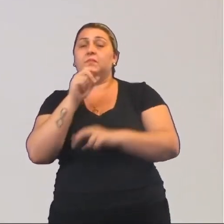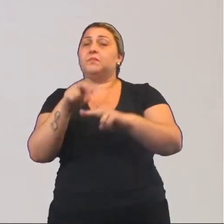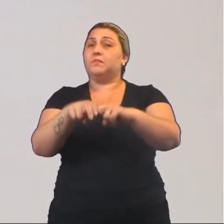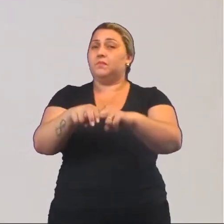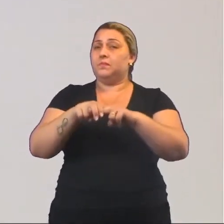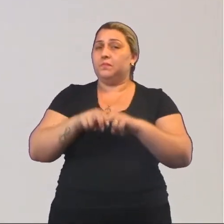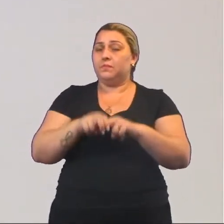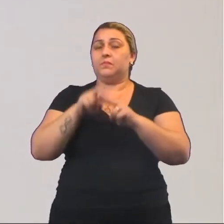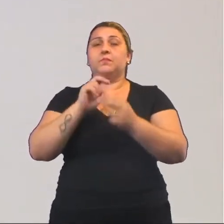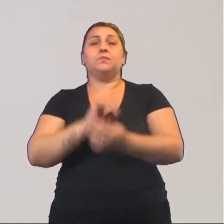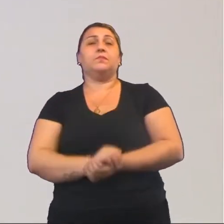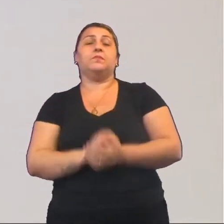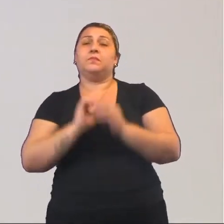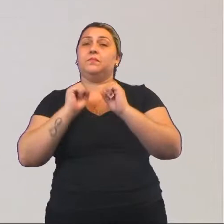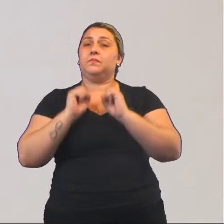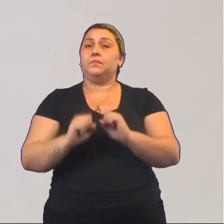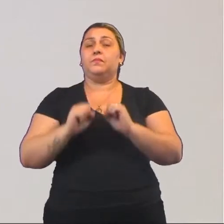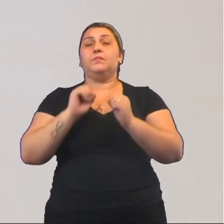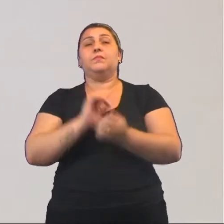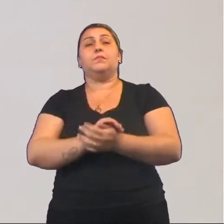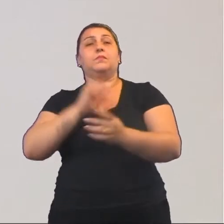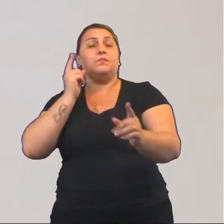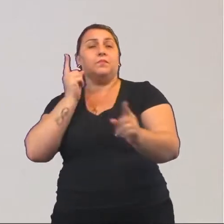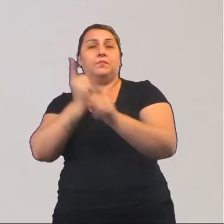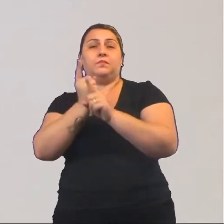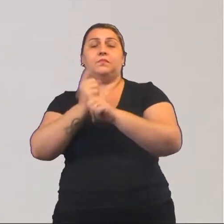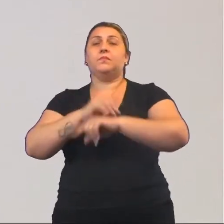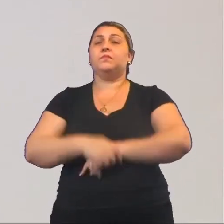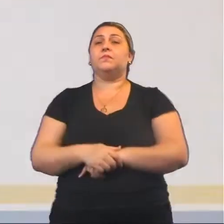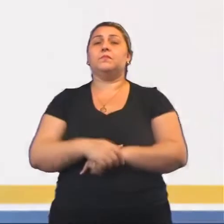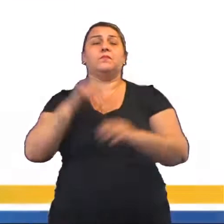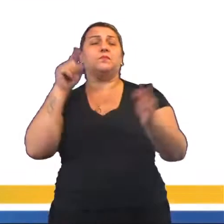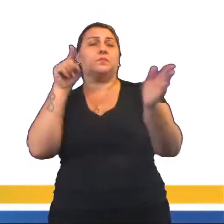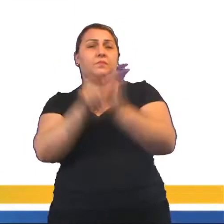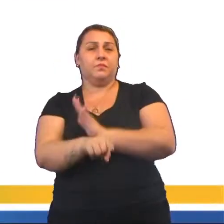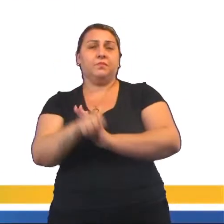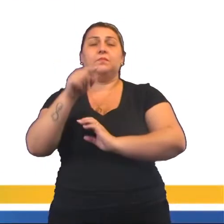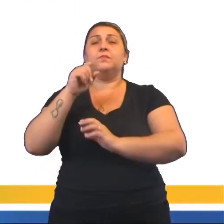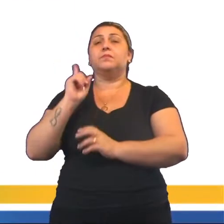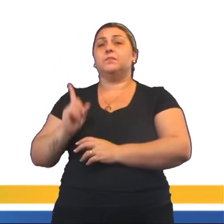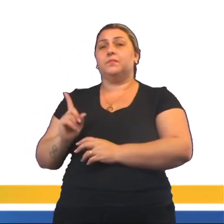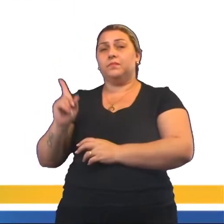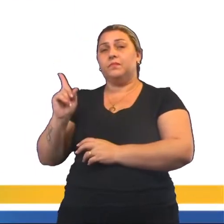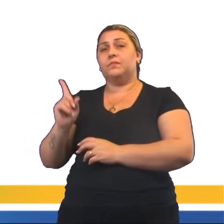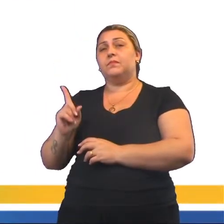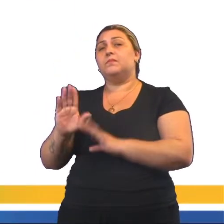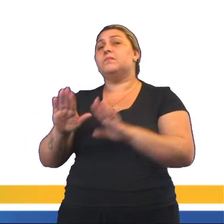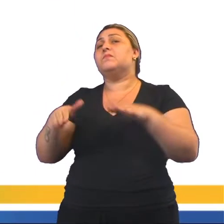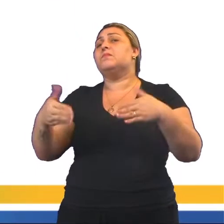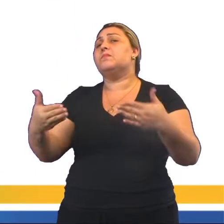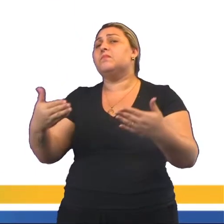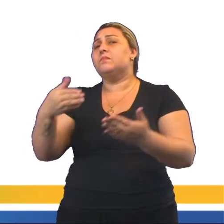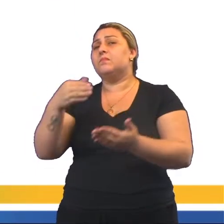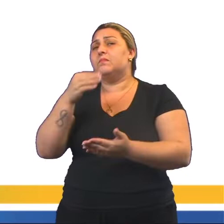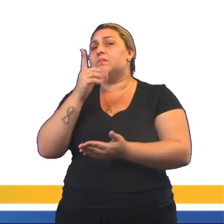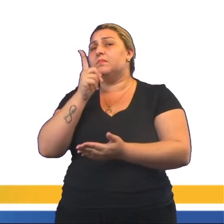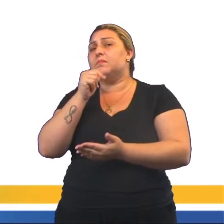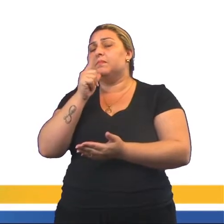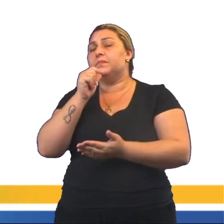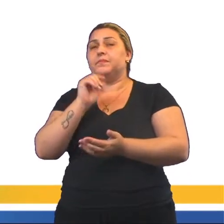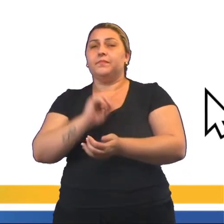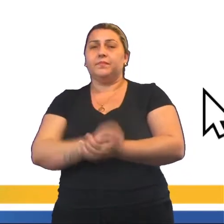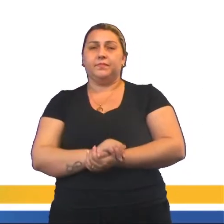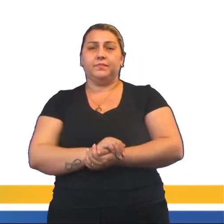portanto, muitas das vezes podemos então encontrar essa pergunta que está aí. Cadê a água? E além do mais